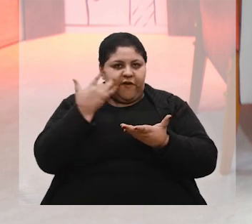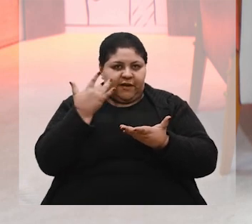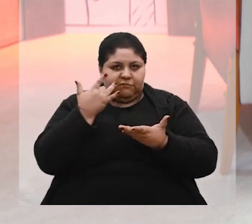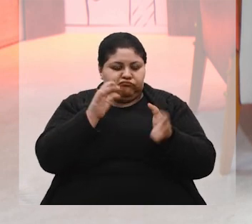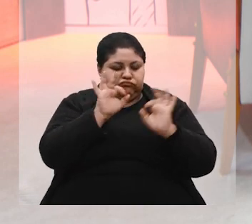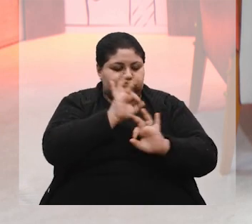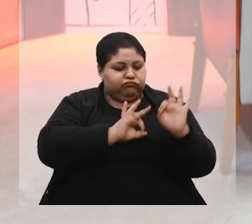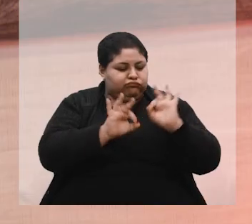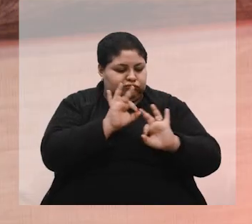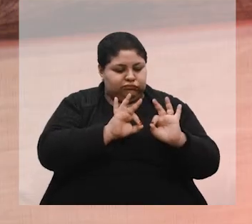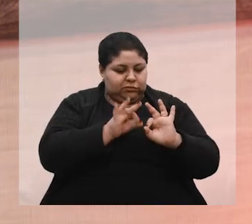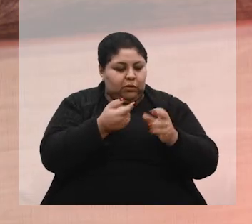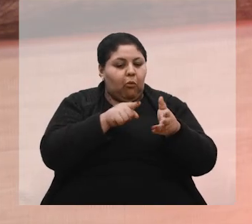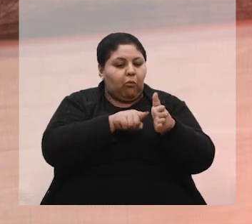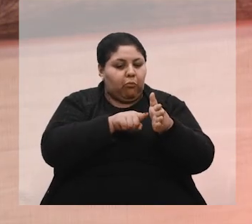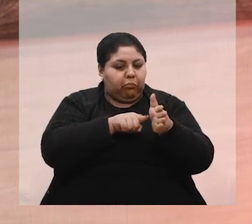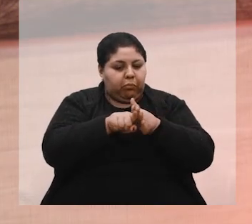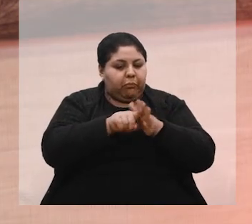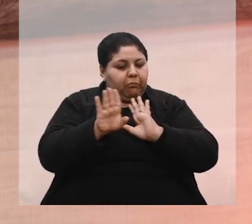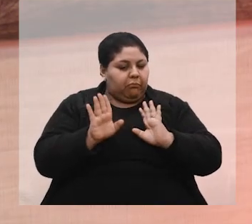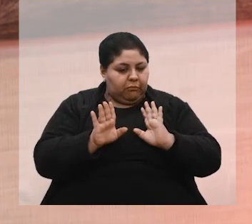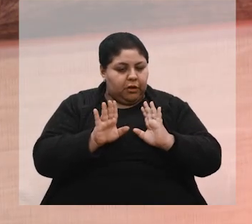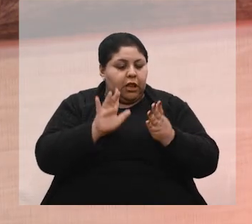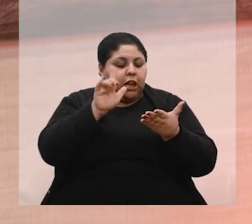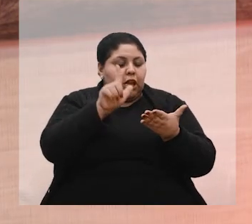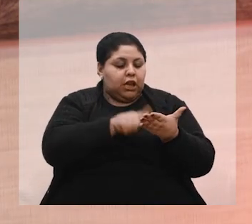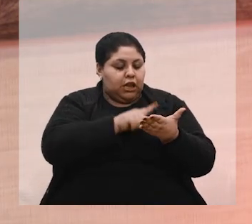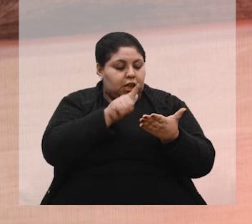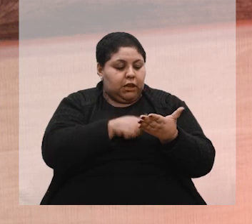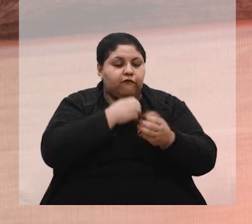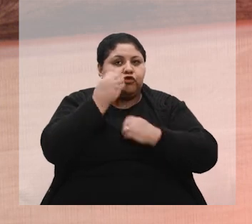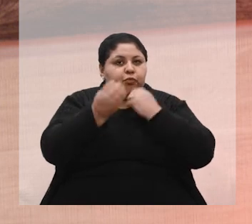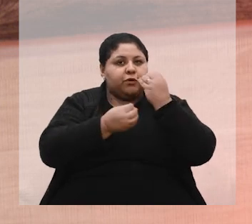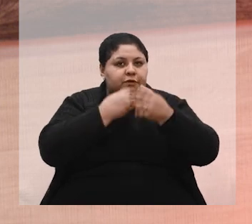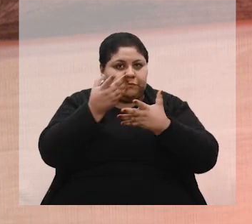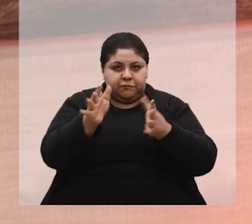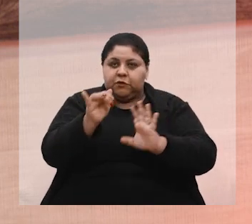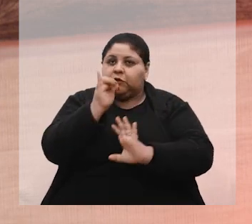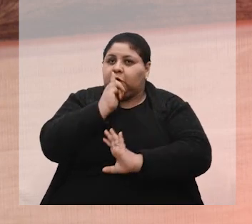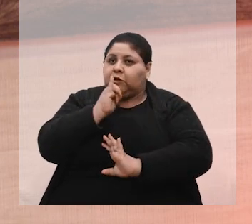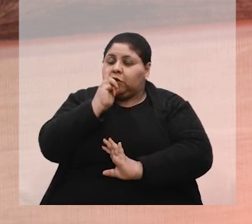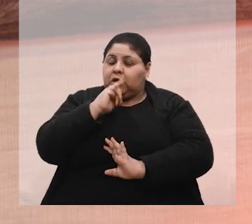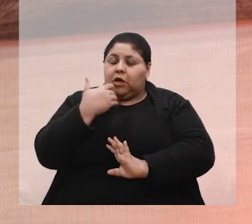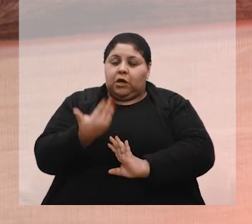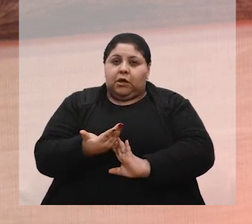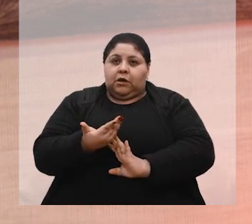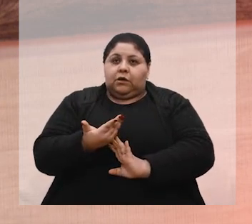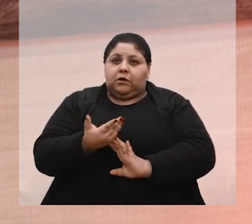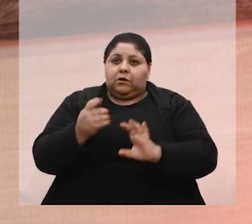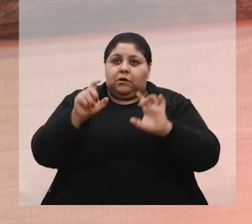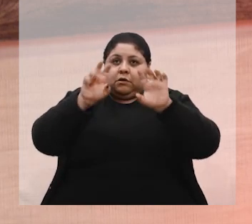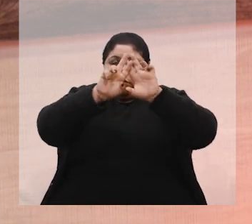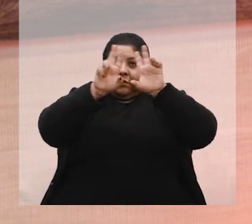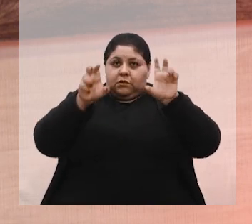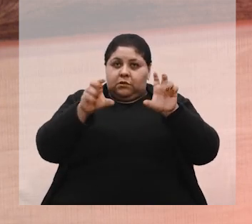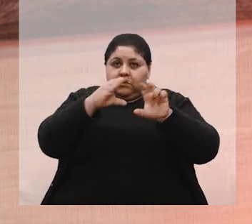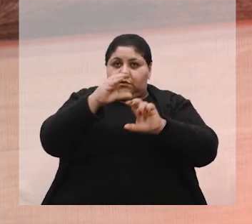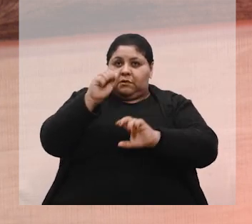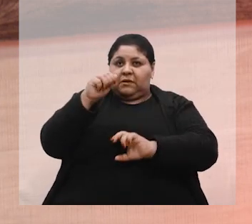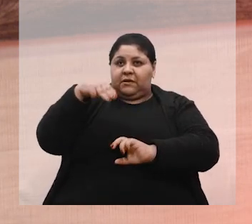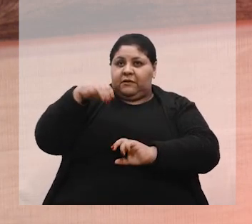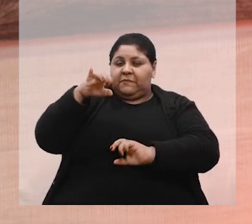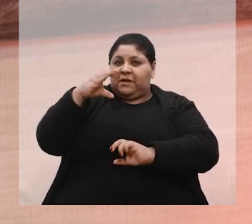fácil organizar a abordagem quando nós lemos livros de poesia. Por exemplo, um deles, intitulado